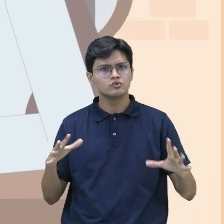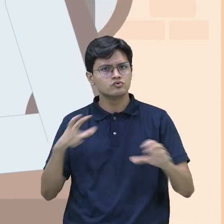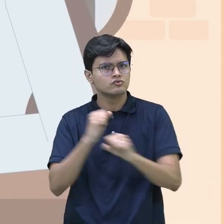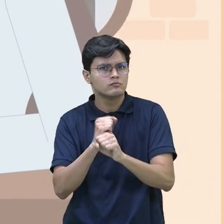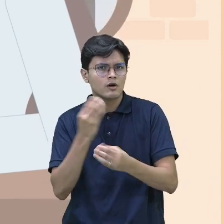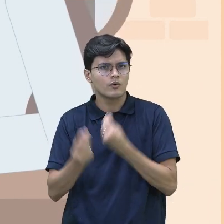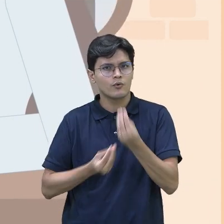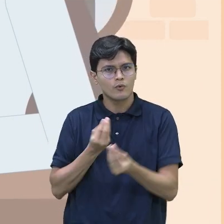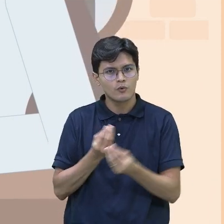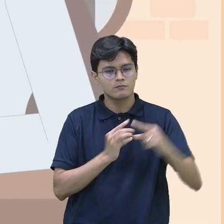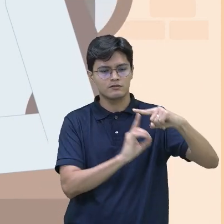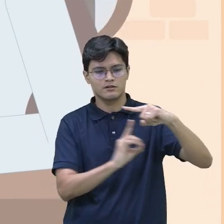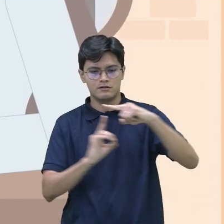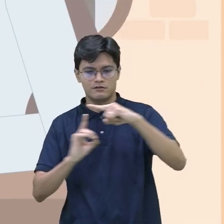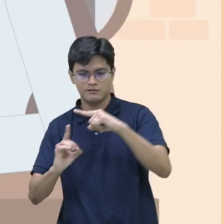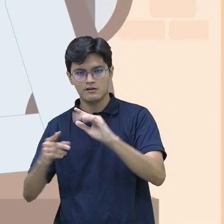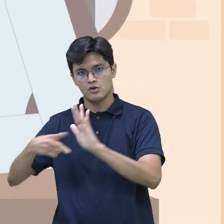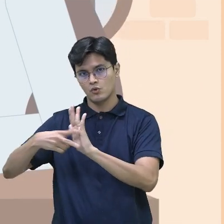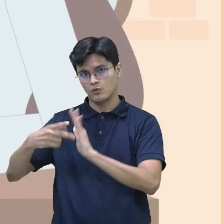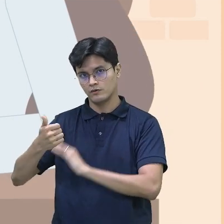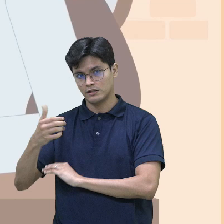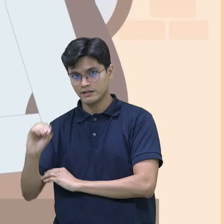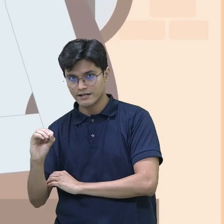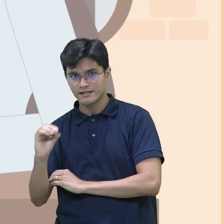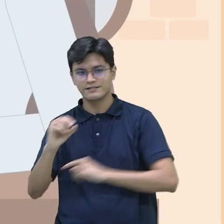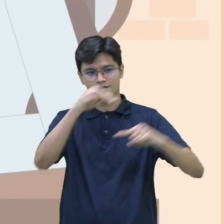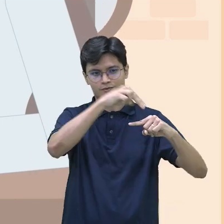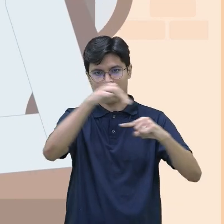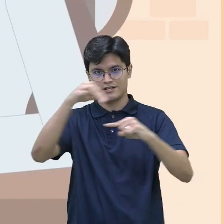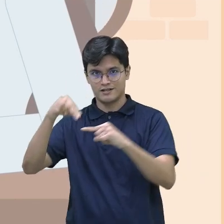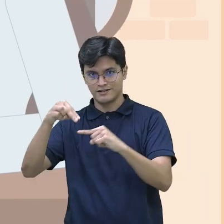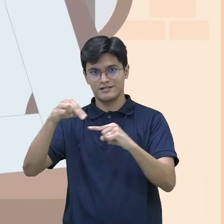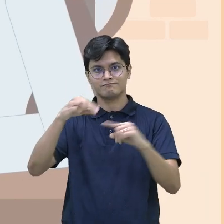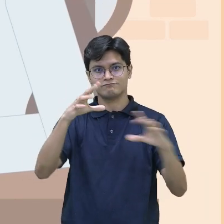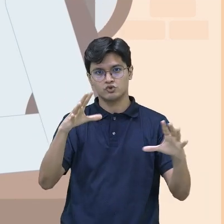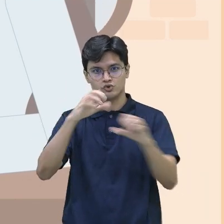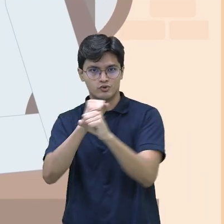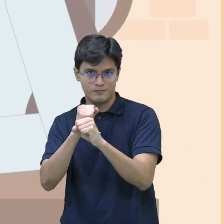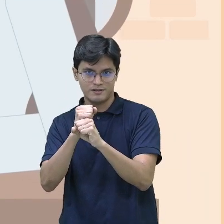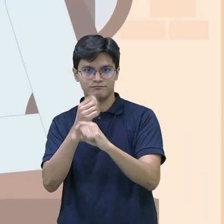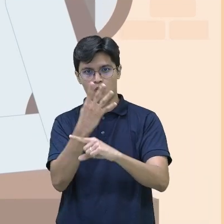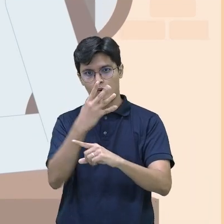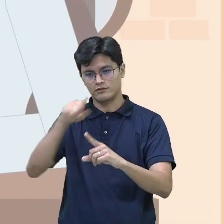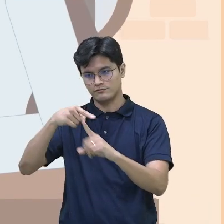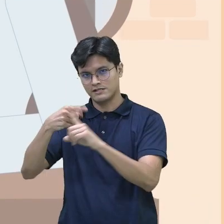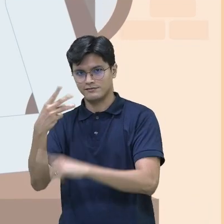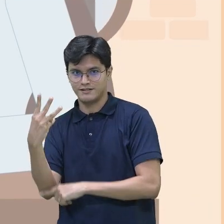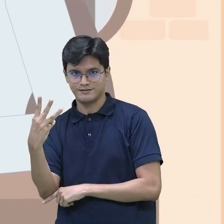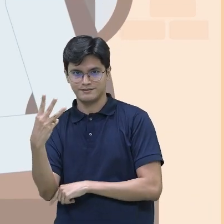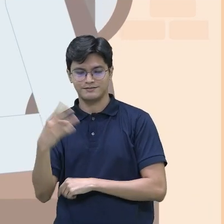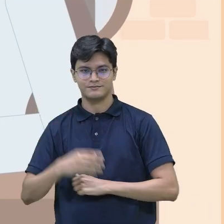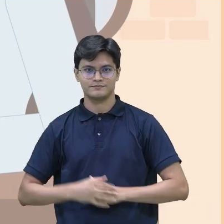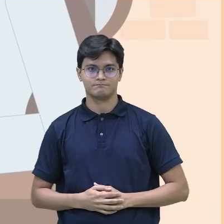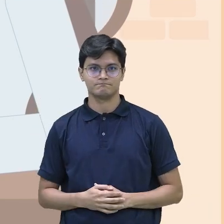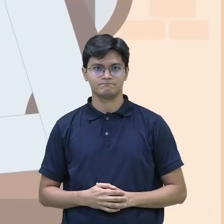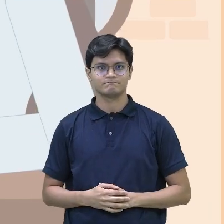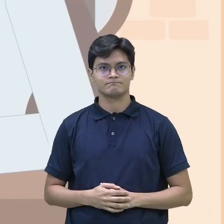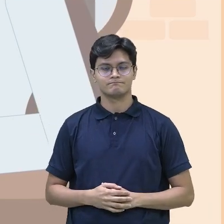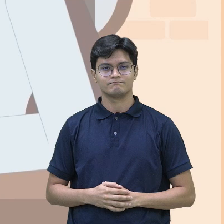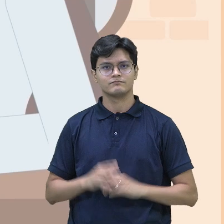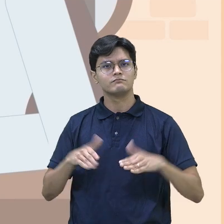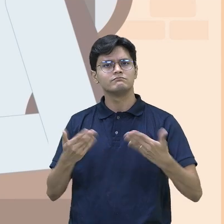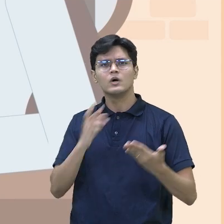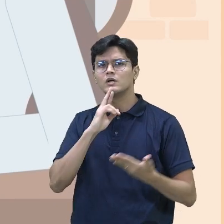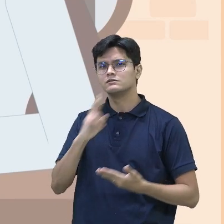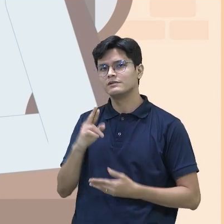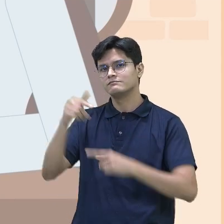igual a 10 e somamos os numeradores. 4 mais 3, explicou Cecília. Isso dá 7/10 da